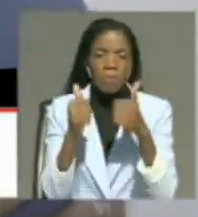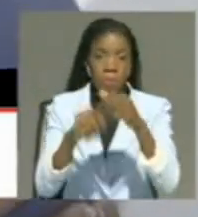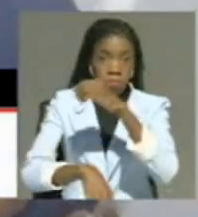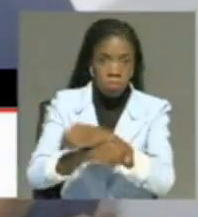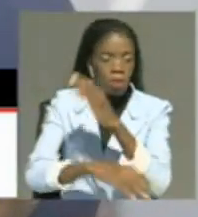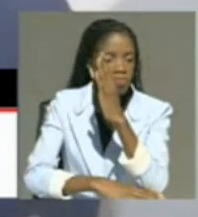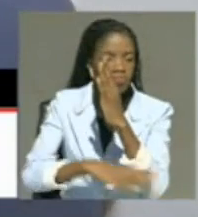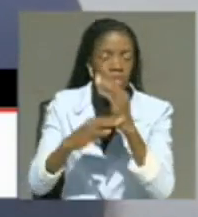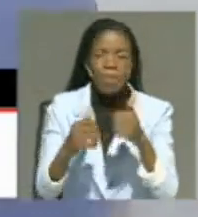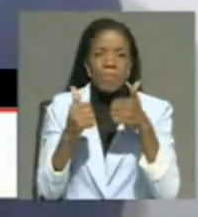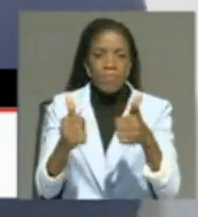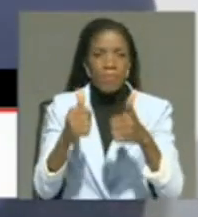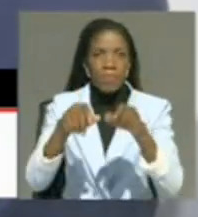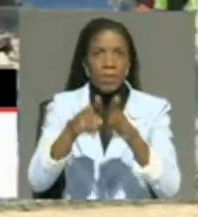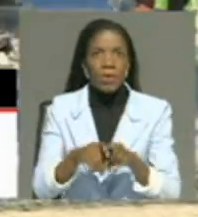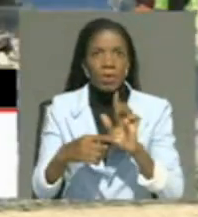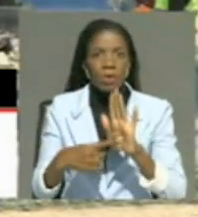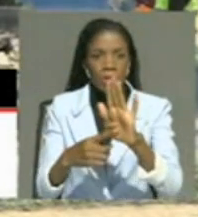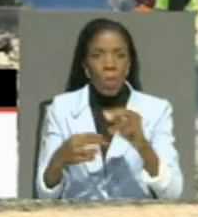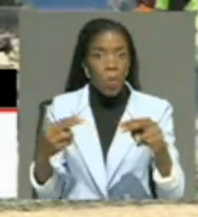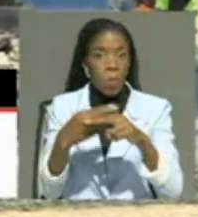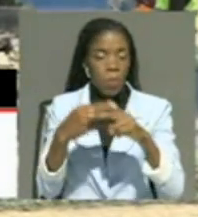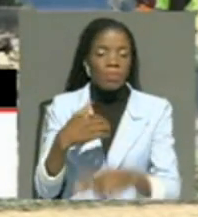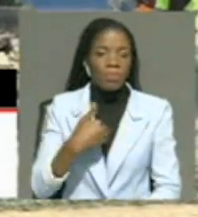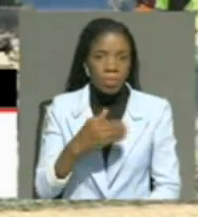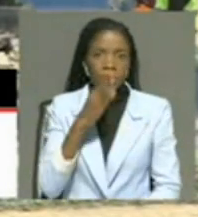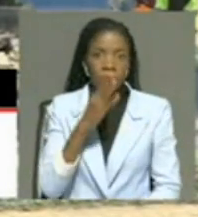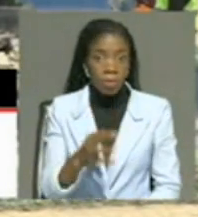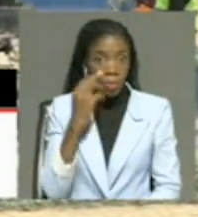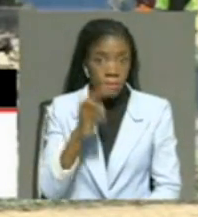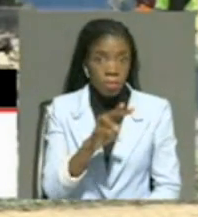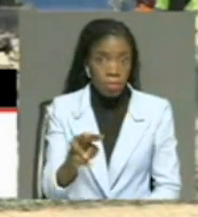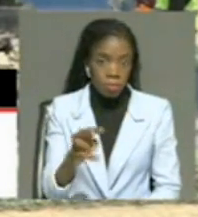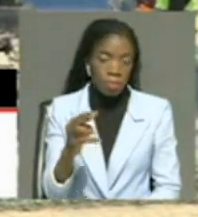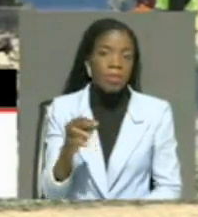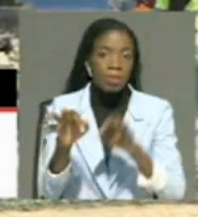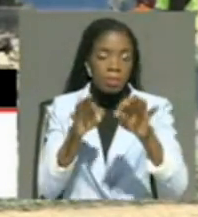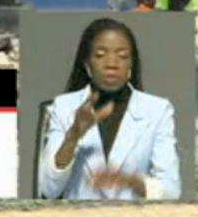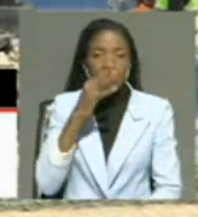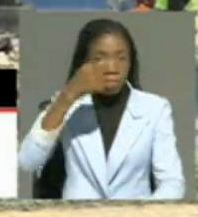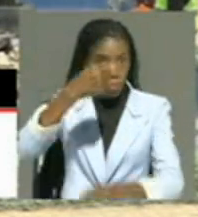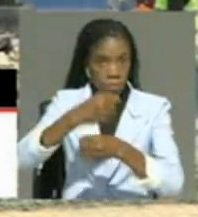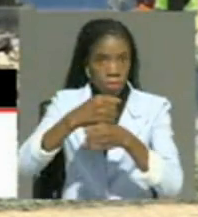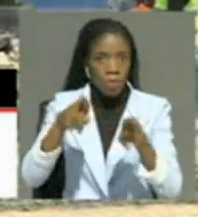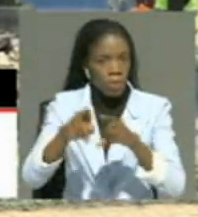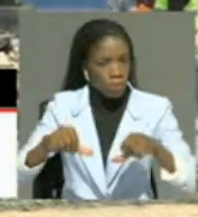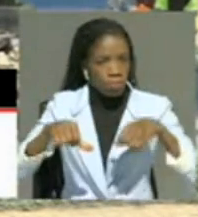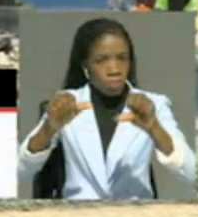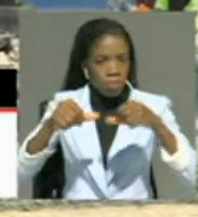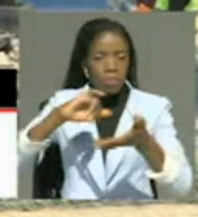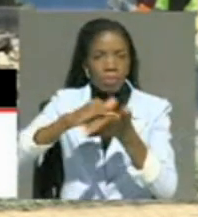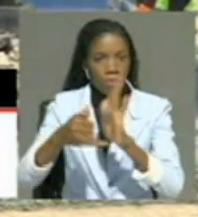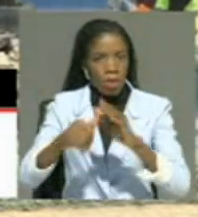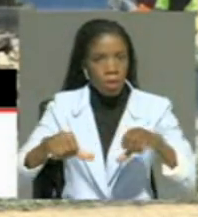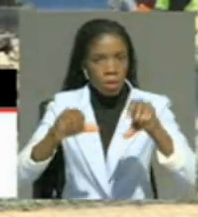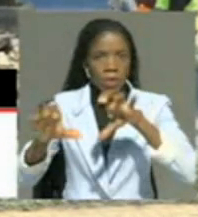vai dar um salto quantitativo e qualitativo, independentemente dela já ter dito que vai trabalhar na continuidade do projeto que a